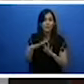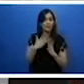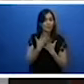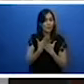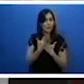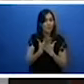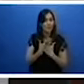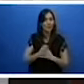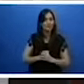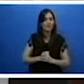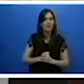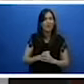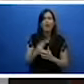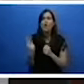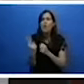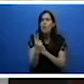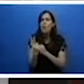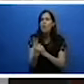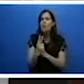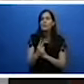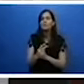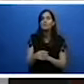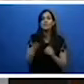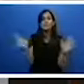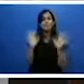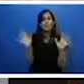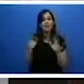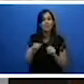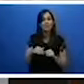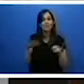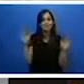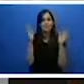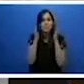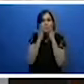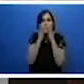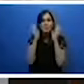escola. Cuidem-se bem, tchau e até a próxima aula. Fiquem com Deus.